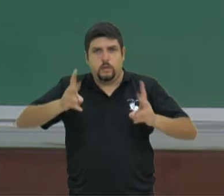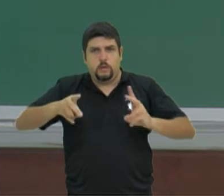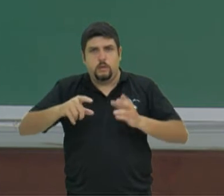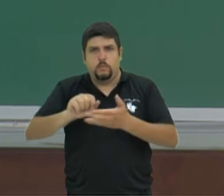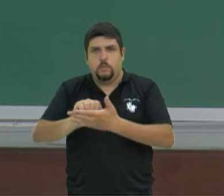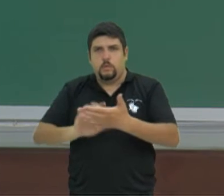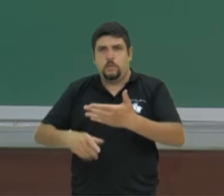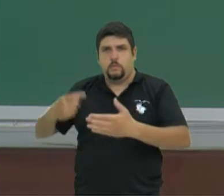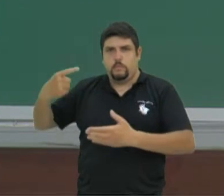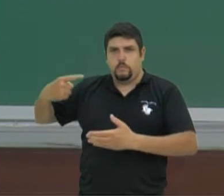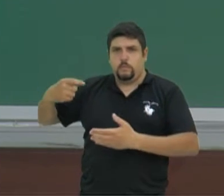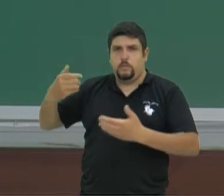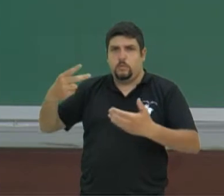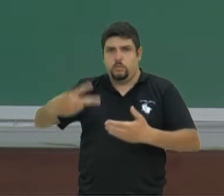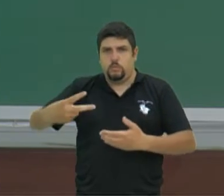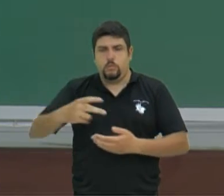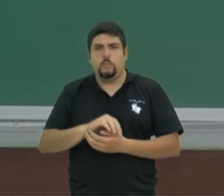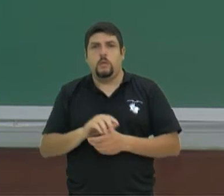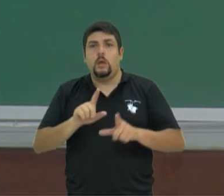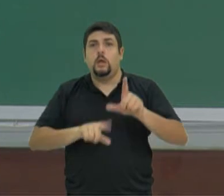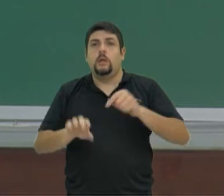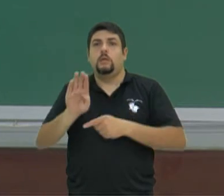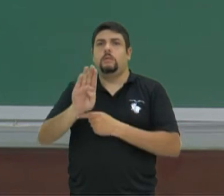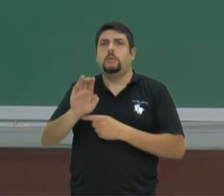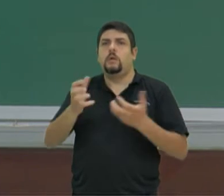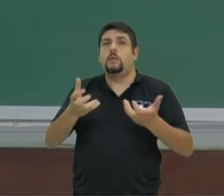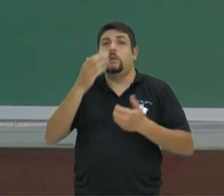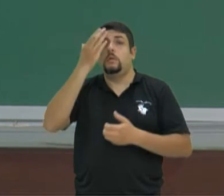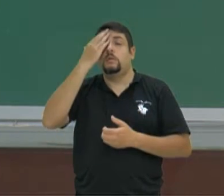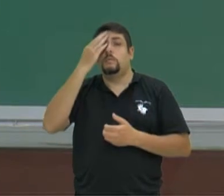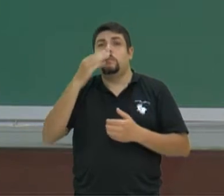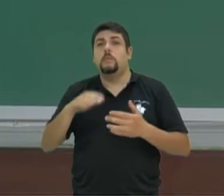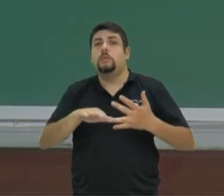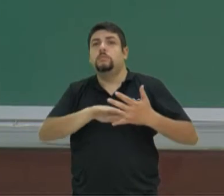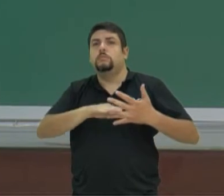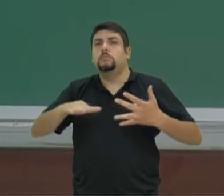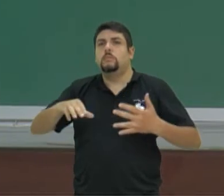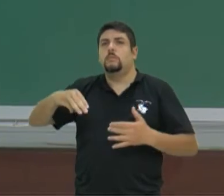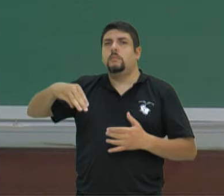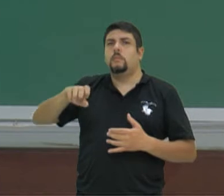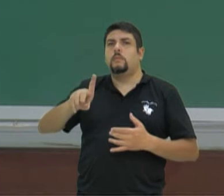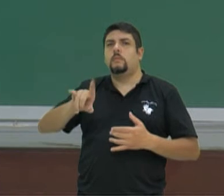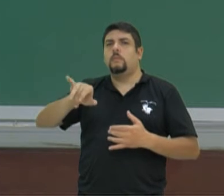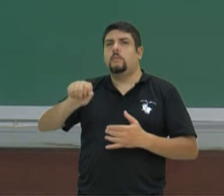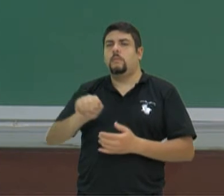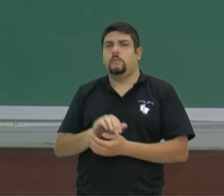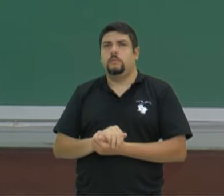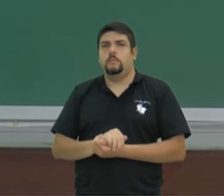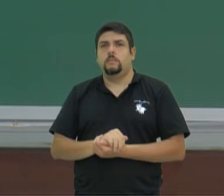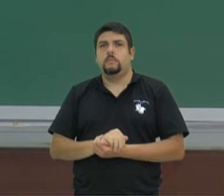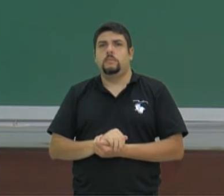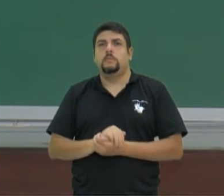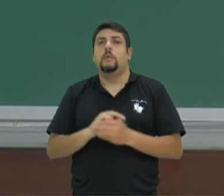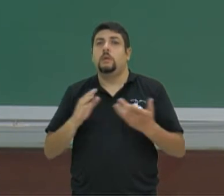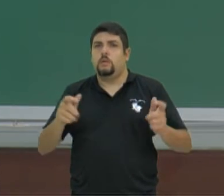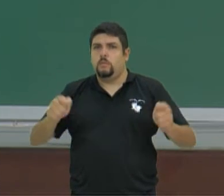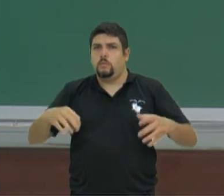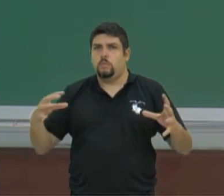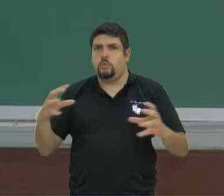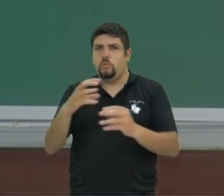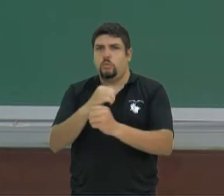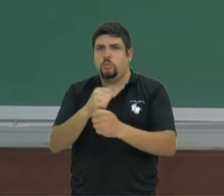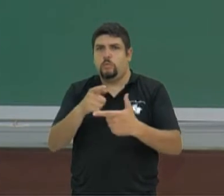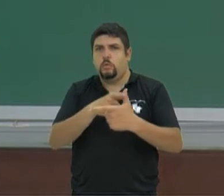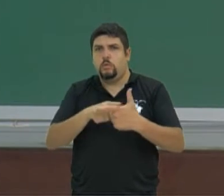segundo exercício, e agora na letra B eu quero saber o seguinte, a média dos dados desse rol. Então, você pode somar tudo e dividir